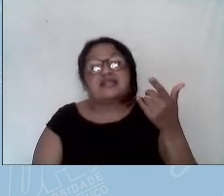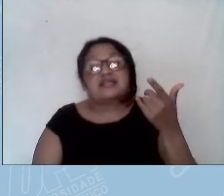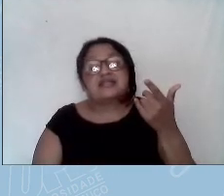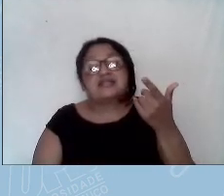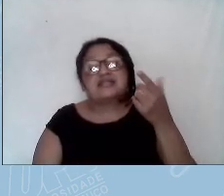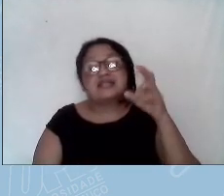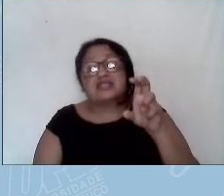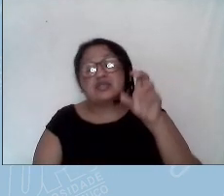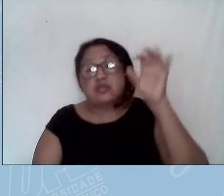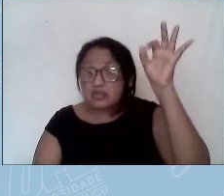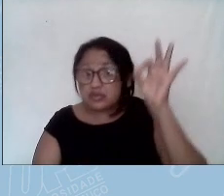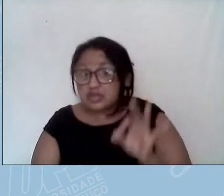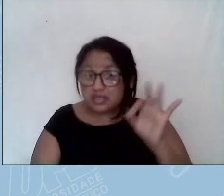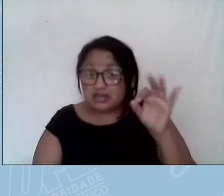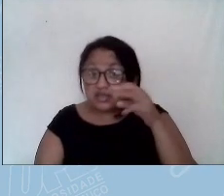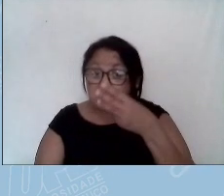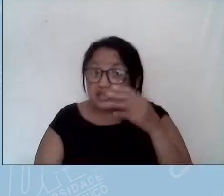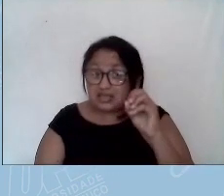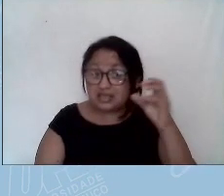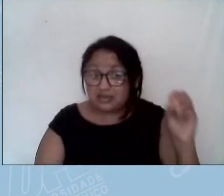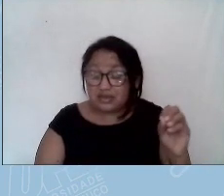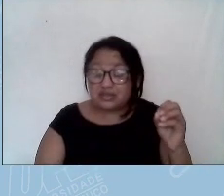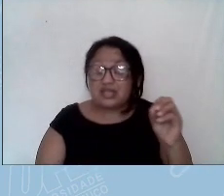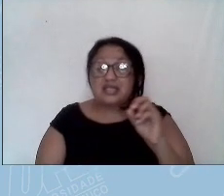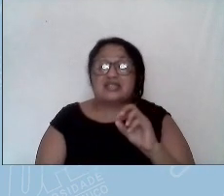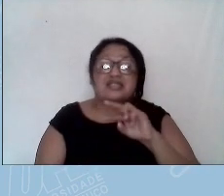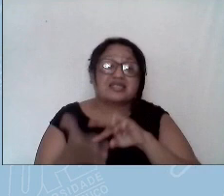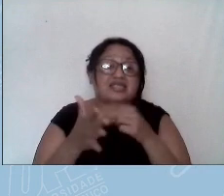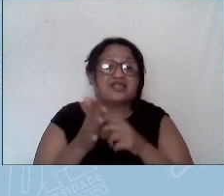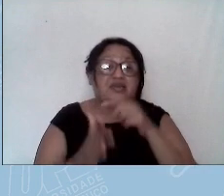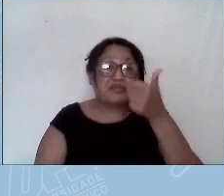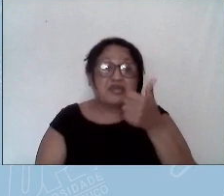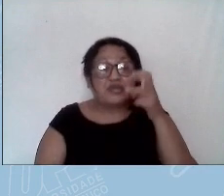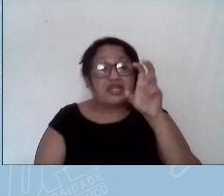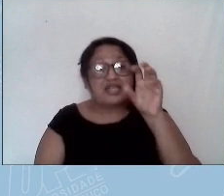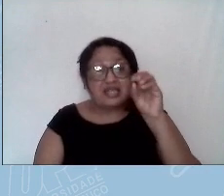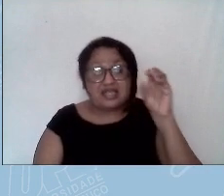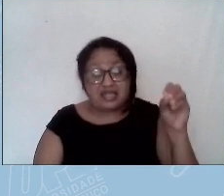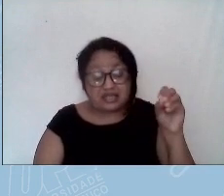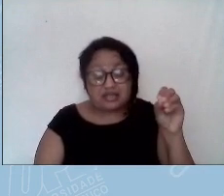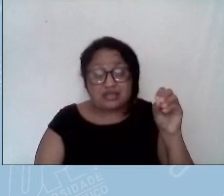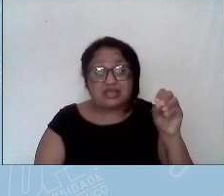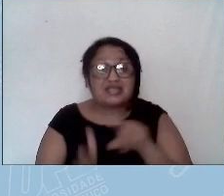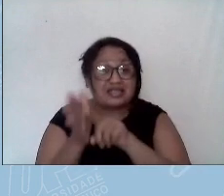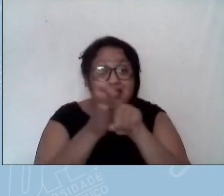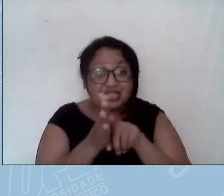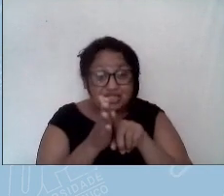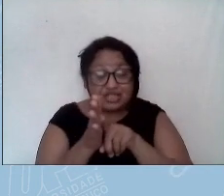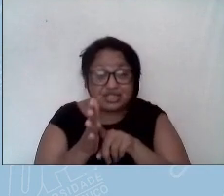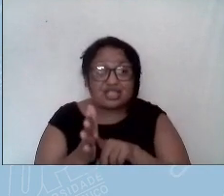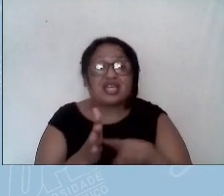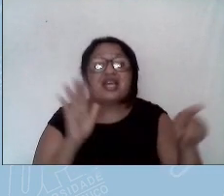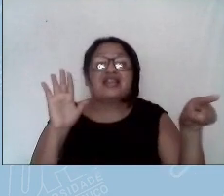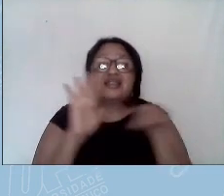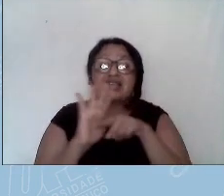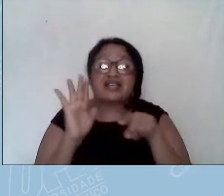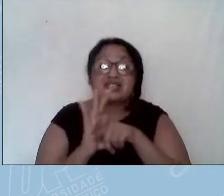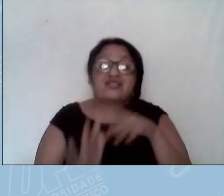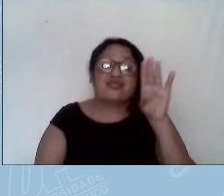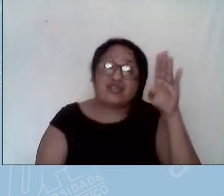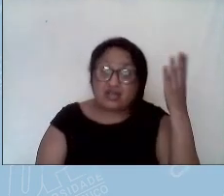corresponde a 1.500 testes negativos ou seja falsos e o restante 28